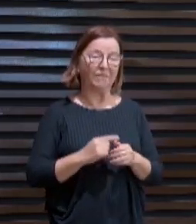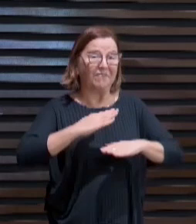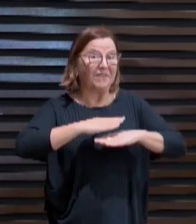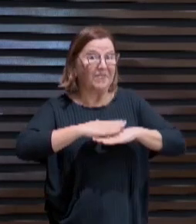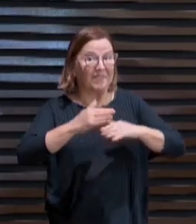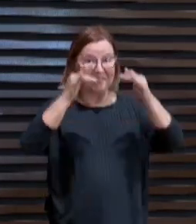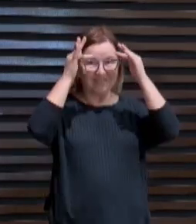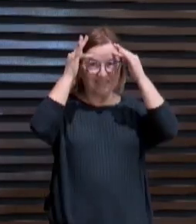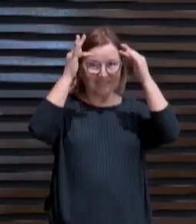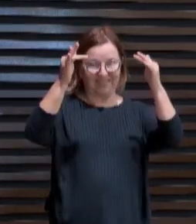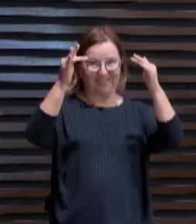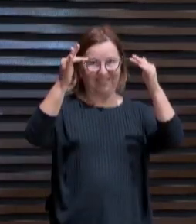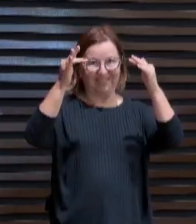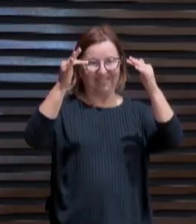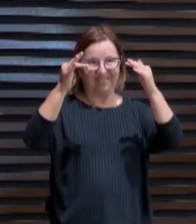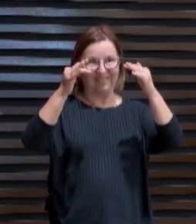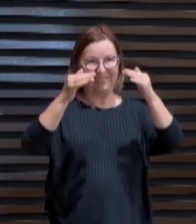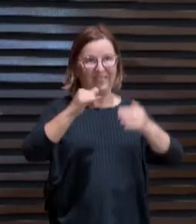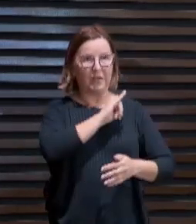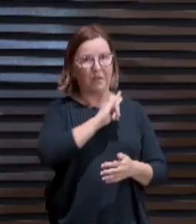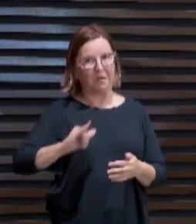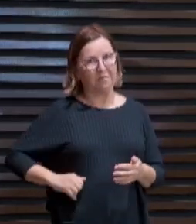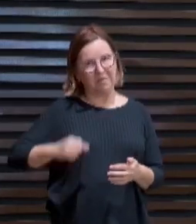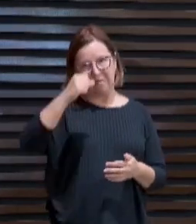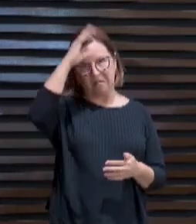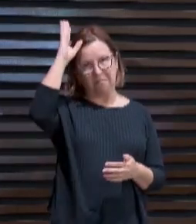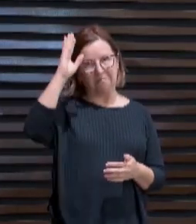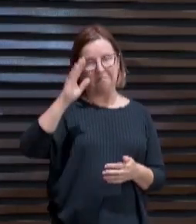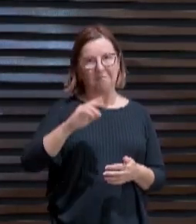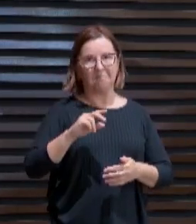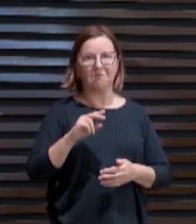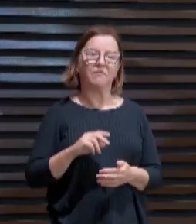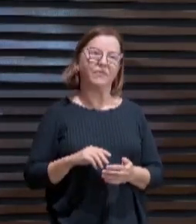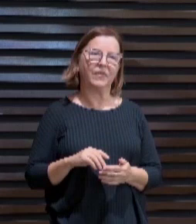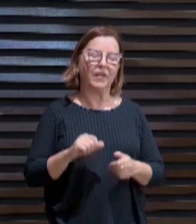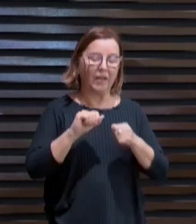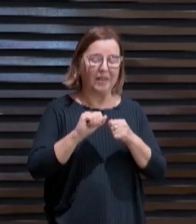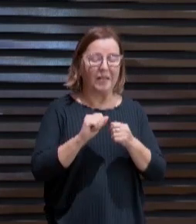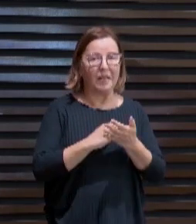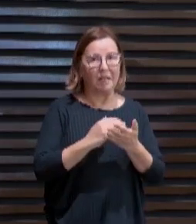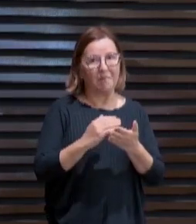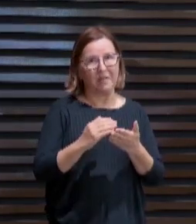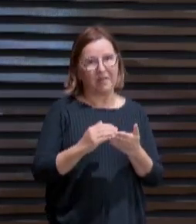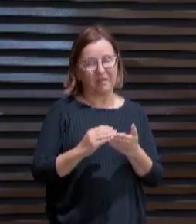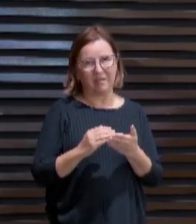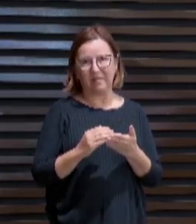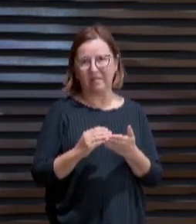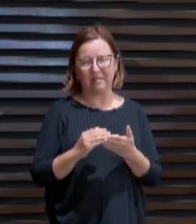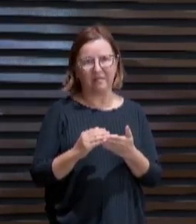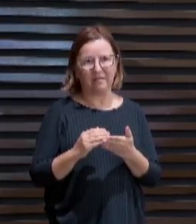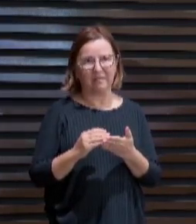mais fiel ao Império Romano. Eles não ofereciam nenhuma resistência, eles participavam, eles cediam